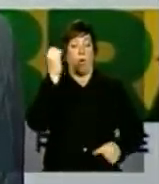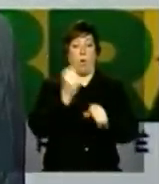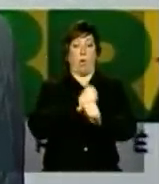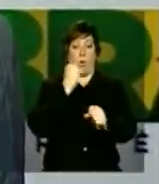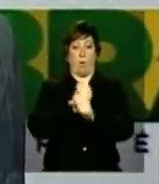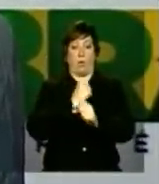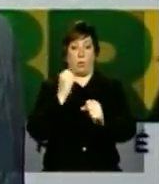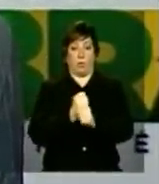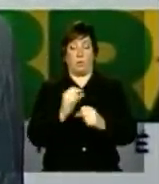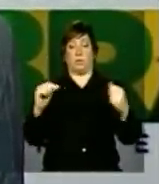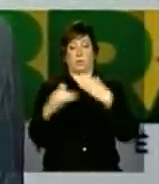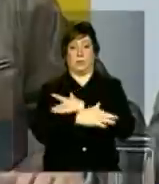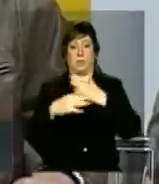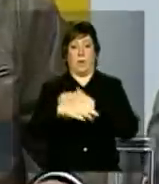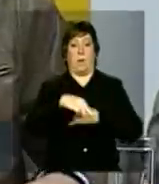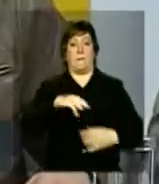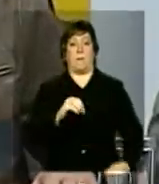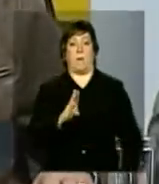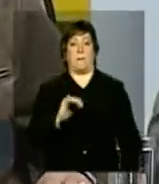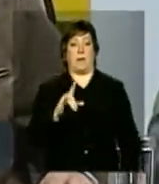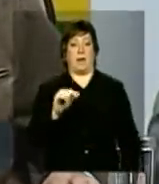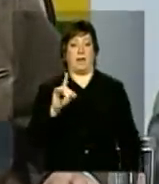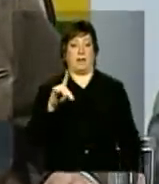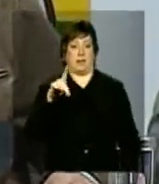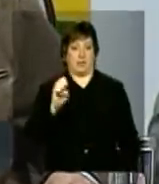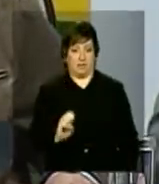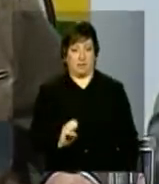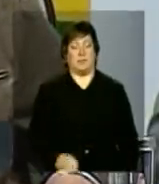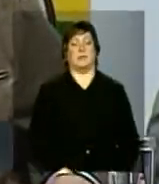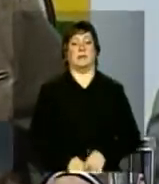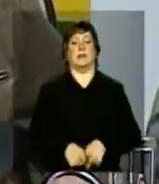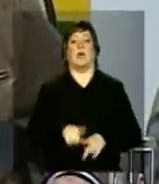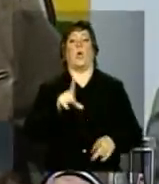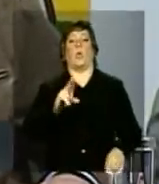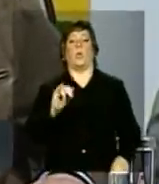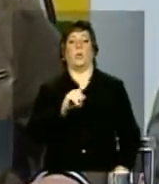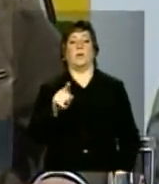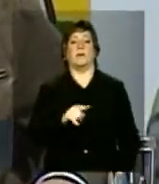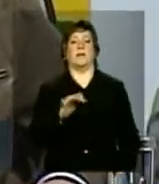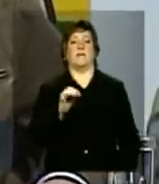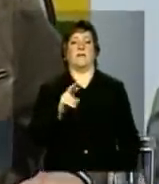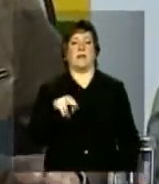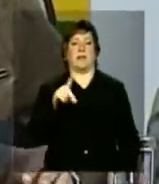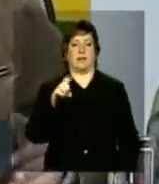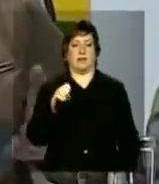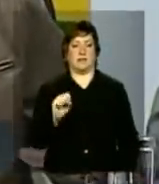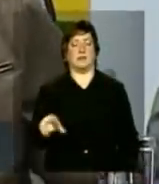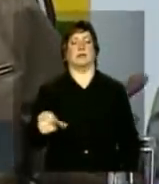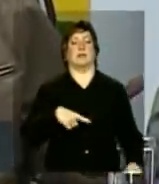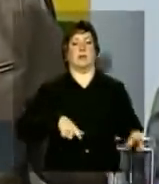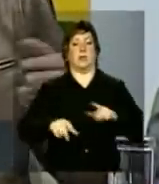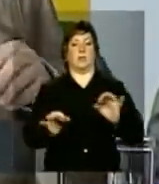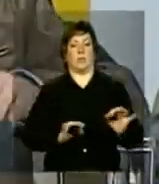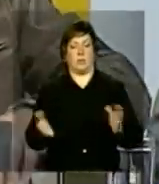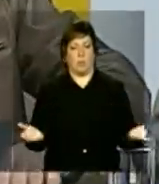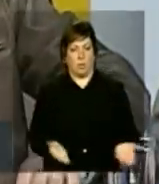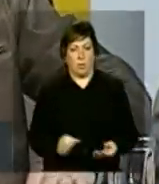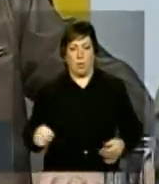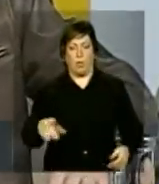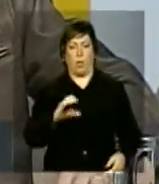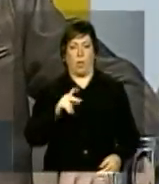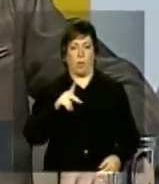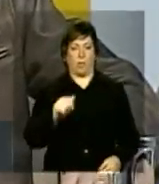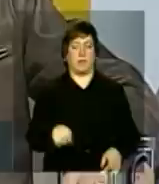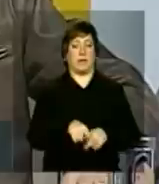mobilidade urbana nosso companheiro luí Fernandes que coordena o ca e é o